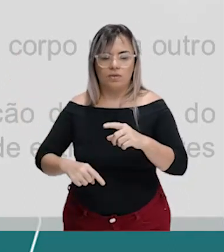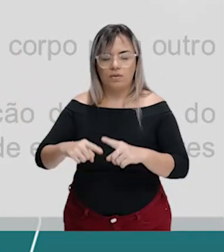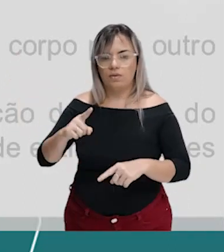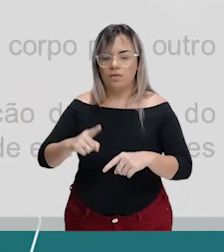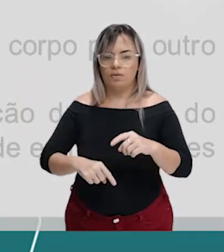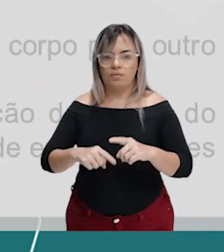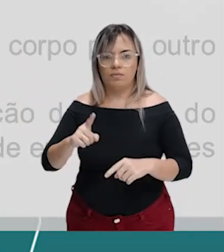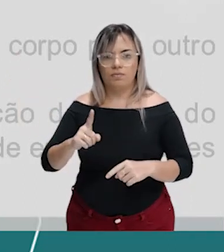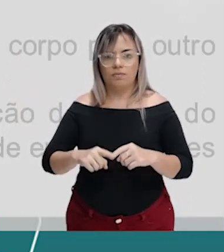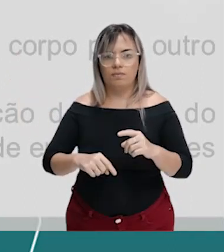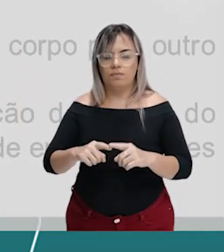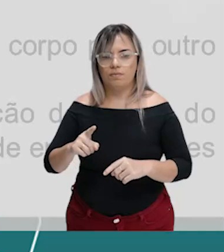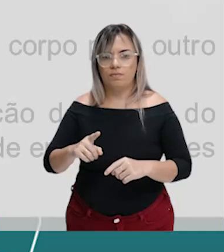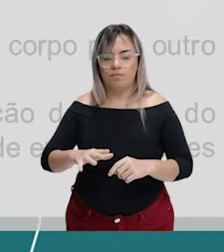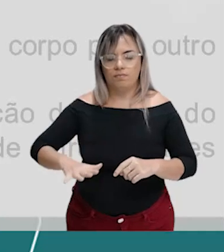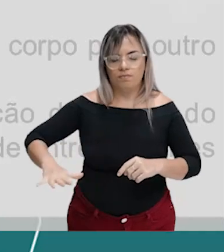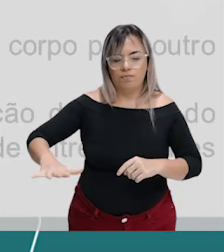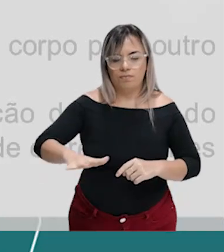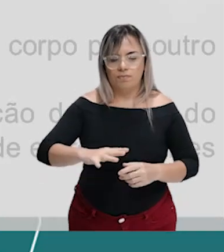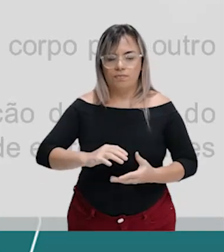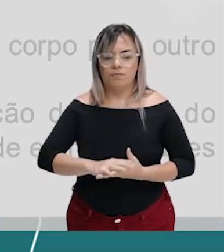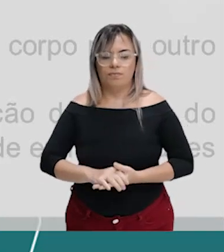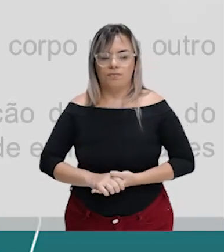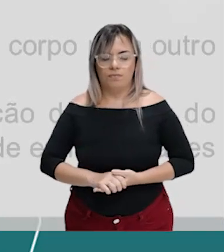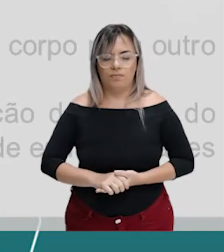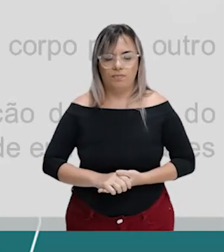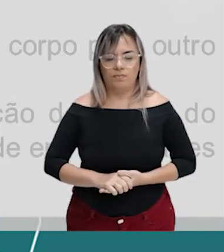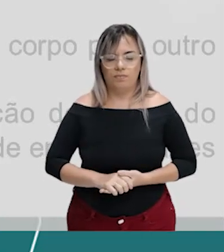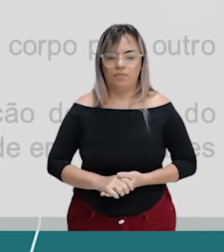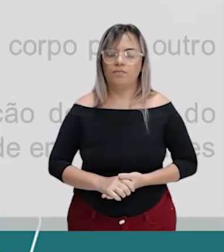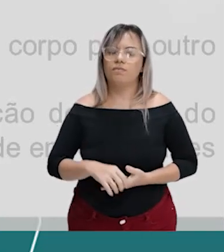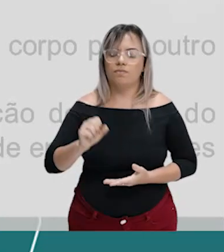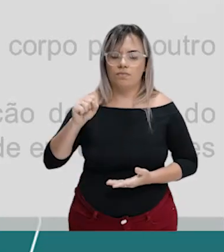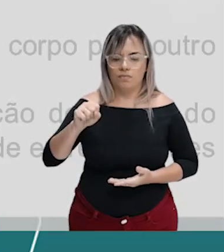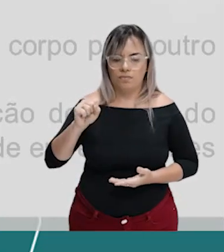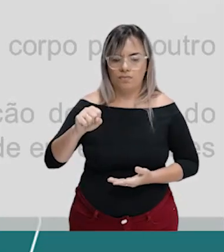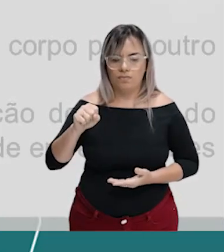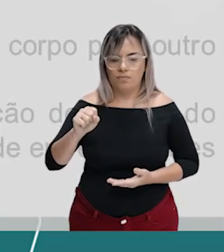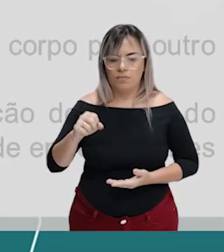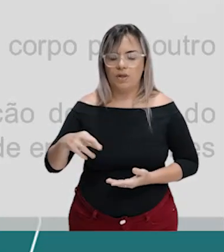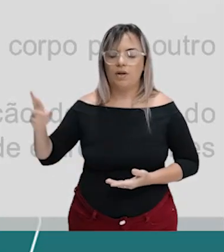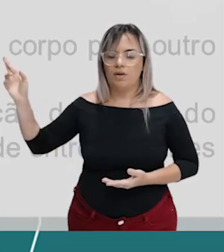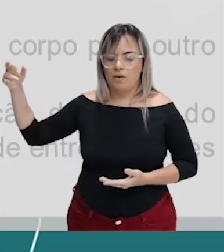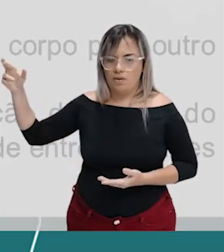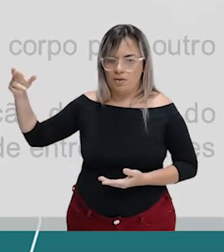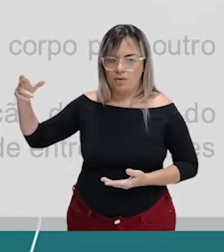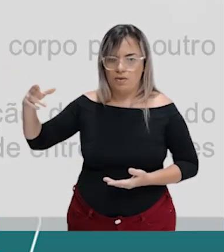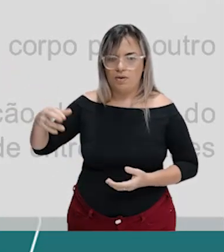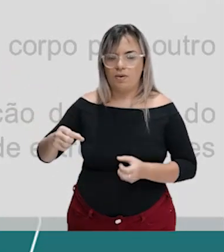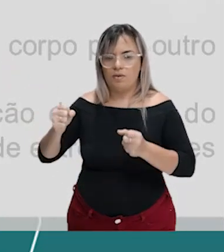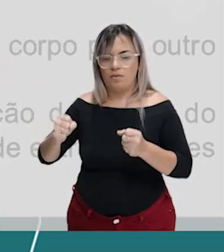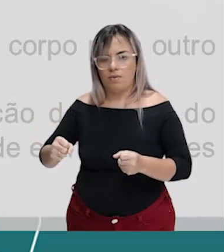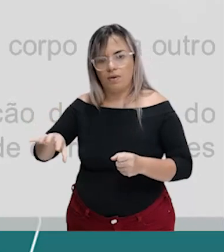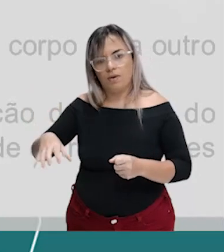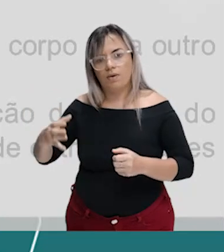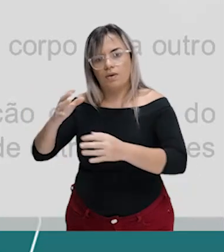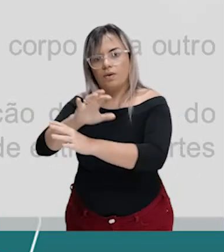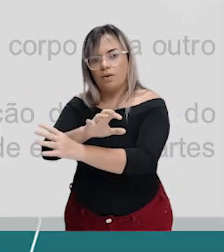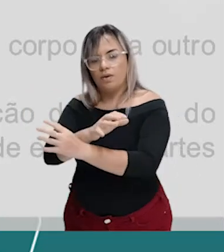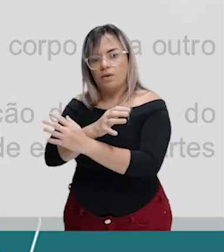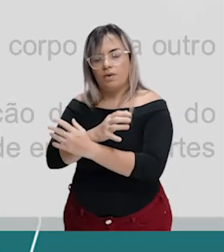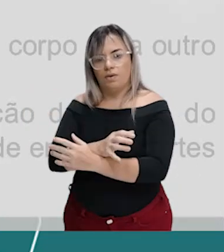A irradiação é o processo que ocorre no vácuo. Né? Ela pode ocorrer no vácuo, porque ocorre através de